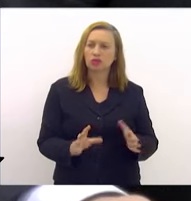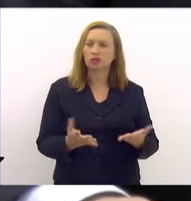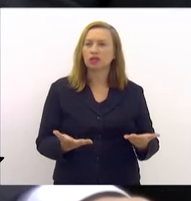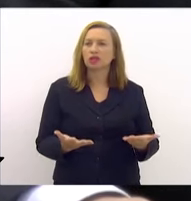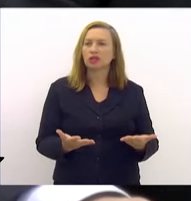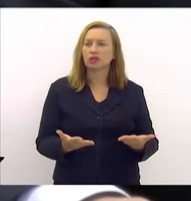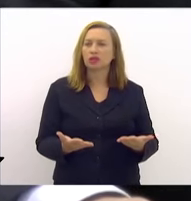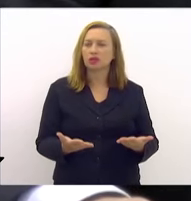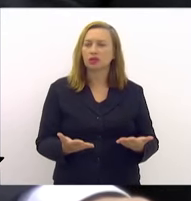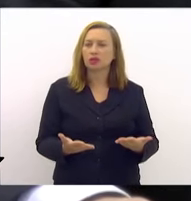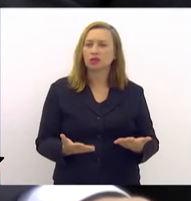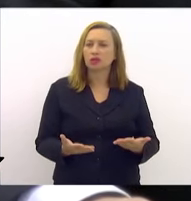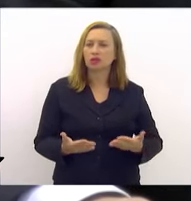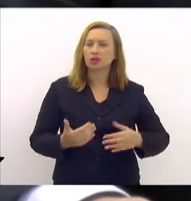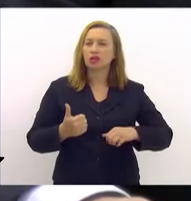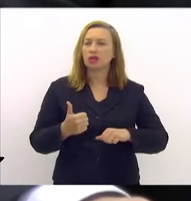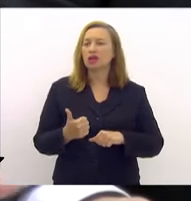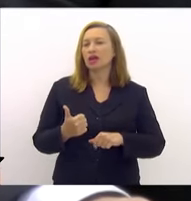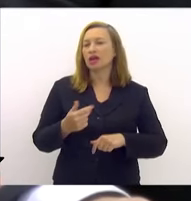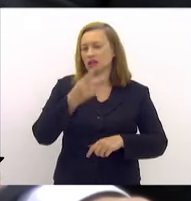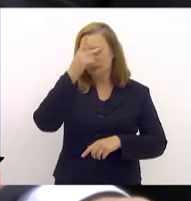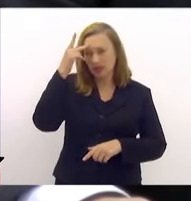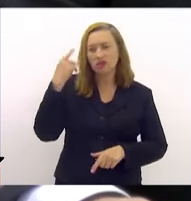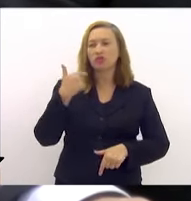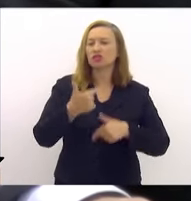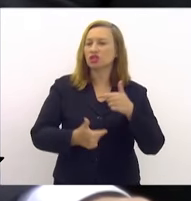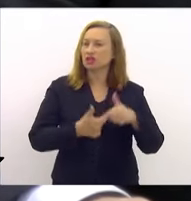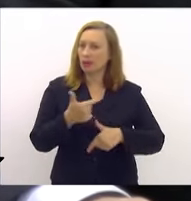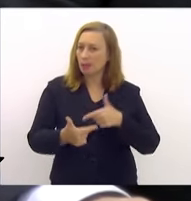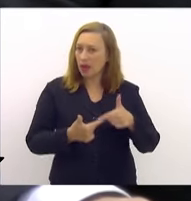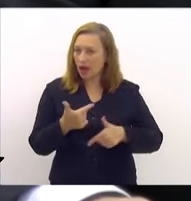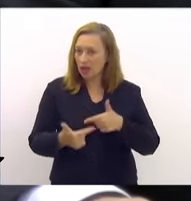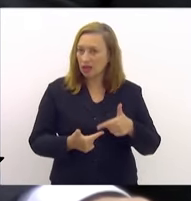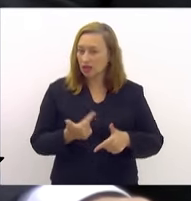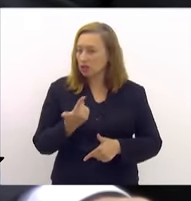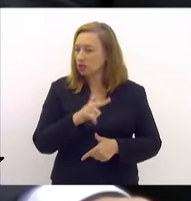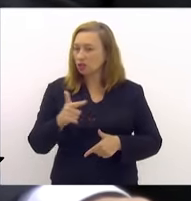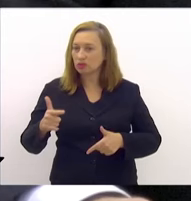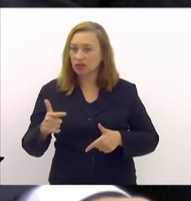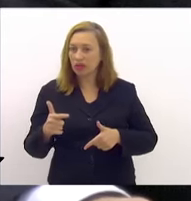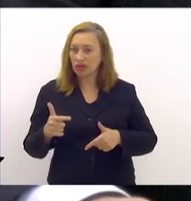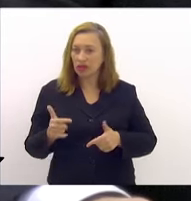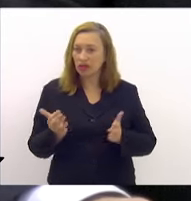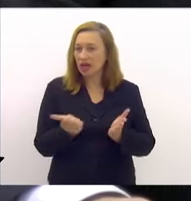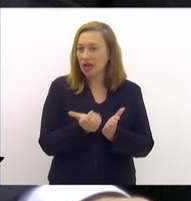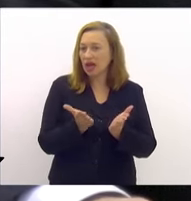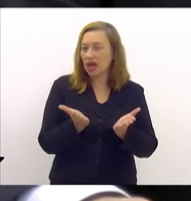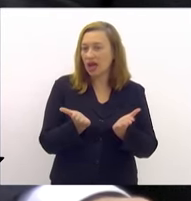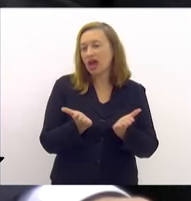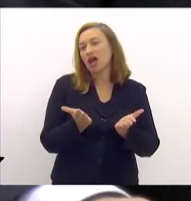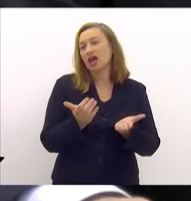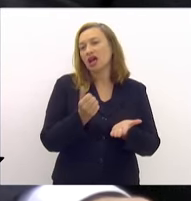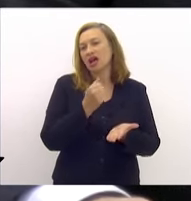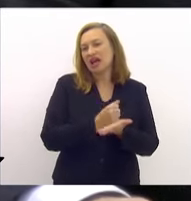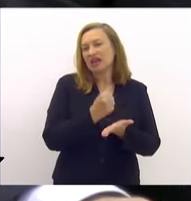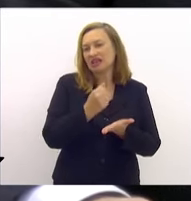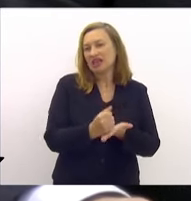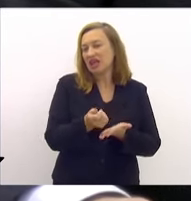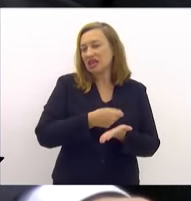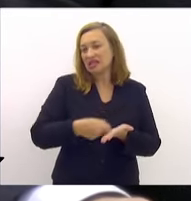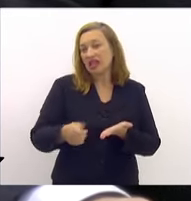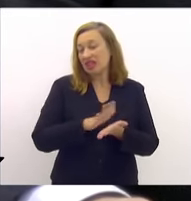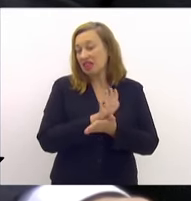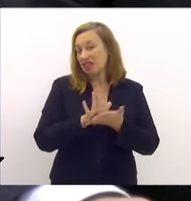esses trabalhadores autônomos, porque eles são autônomos, eles não têm vínculo empregatício com nenhuma delas,